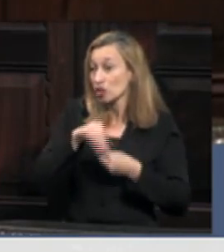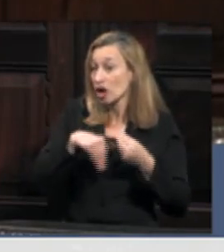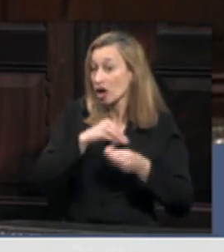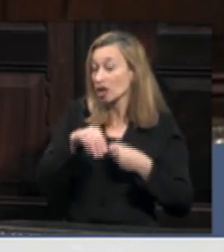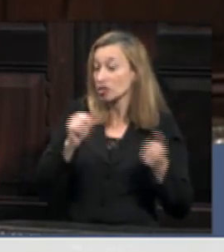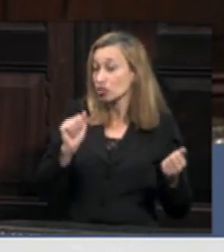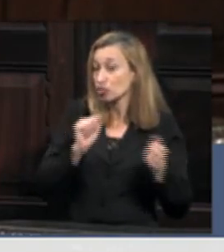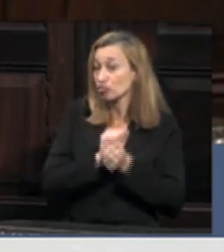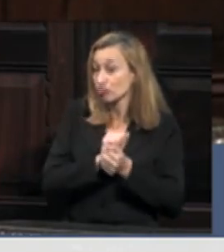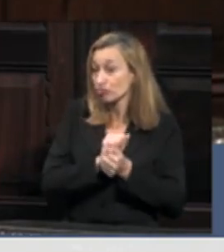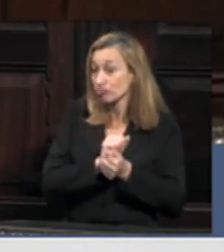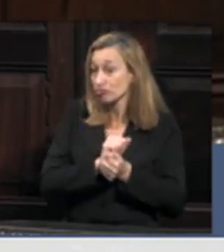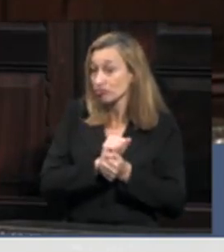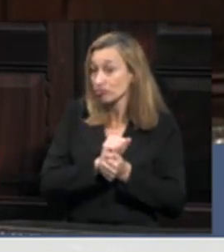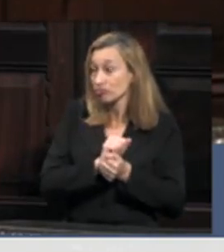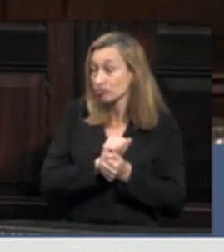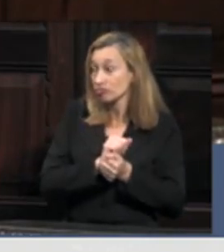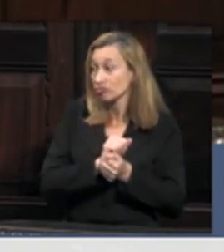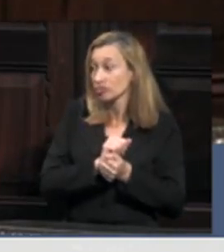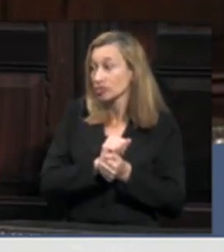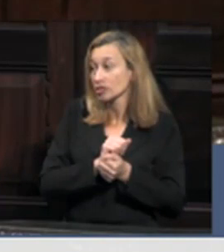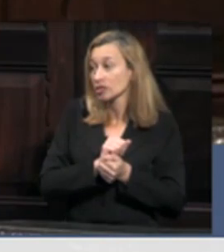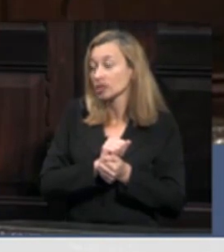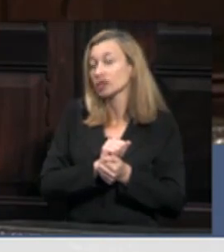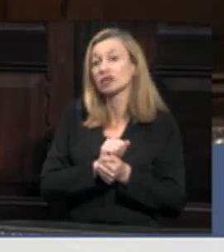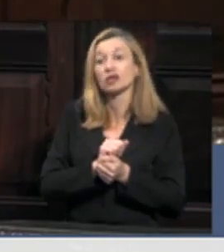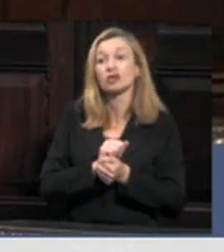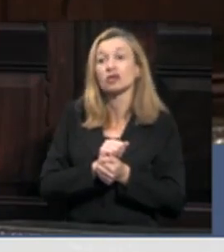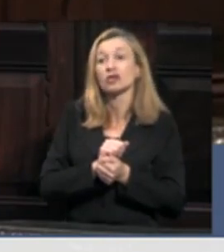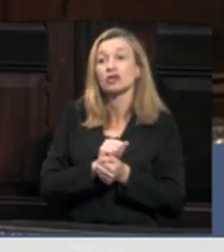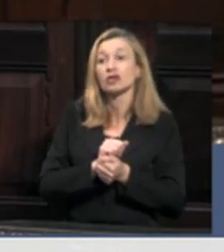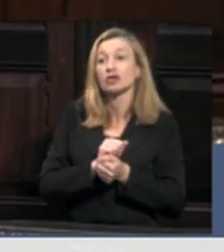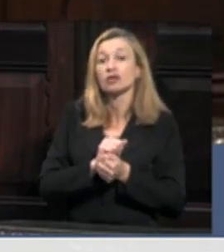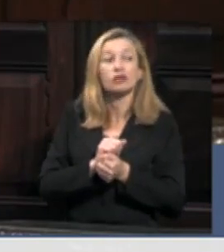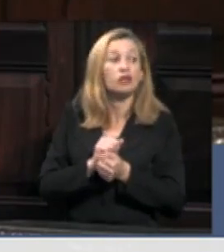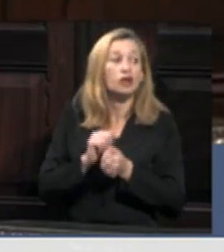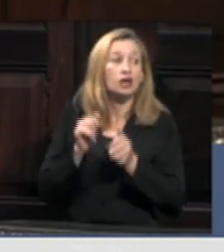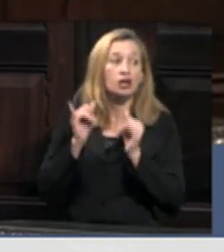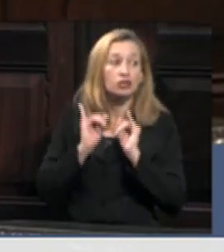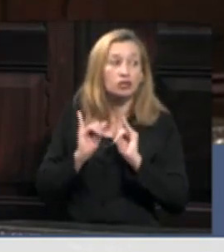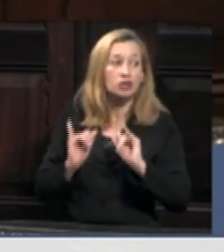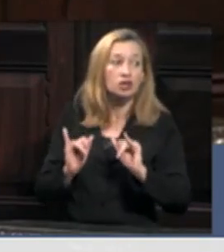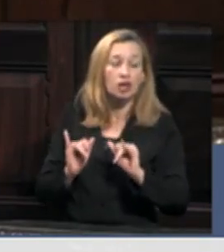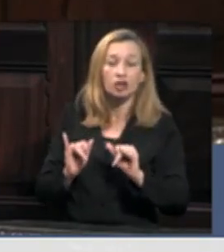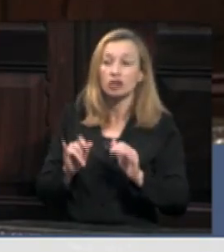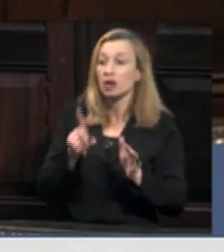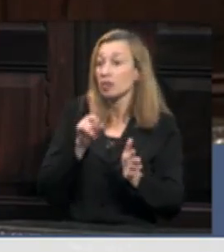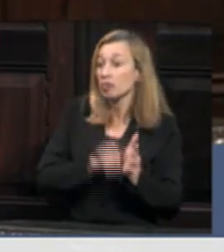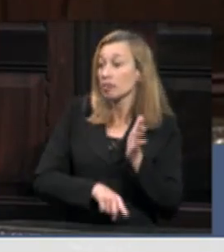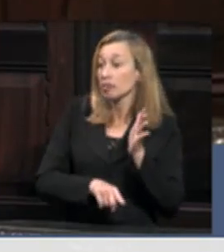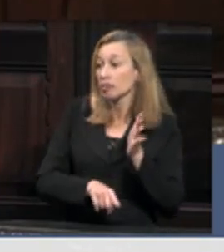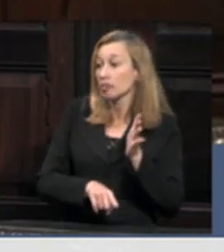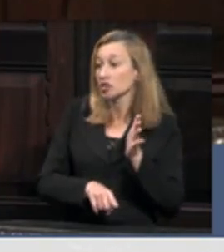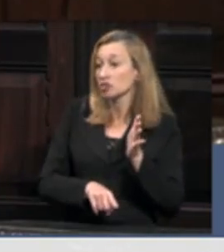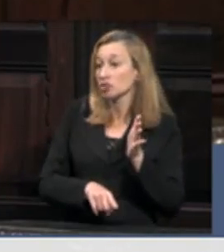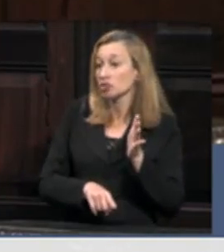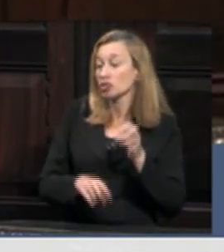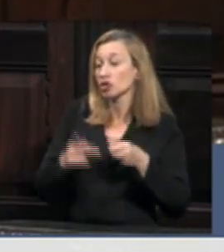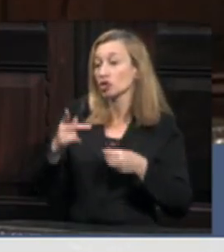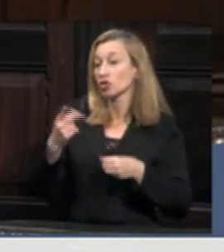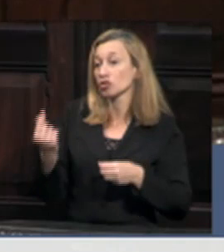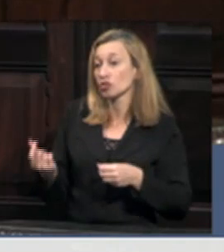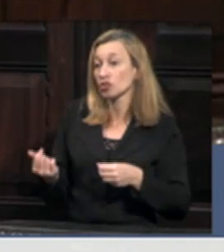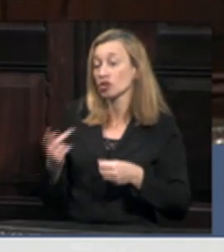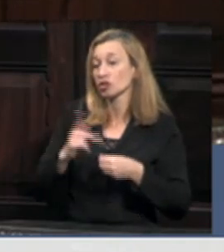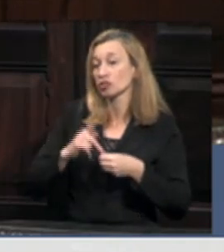investimentos programados, foi a abrupta queda no preço do barril do petróleo. Já